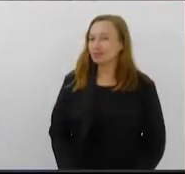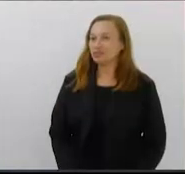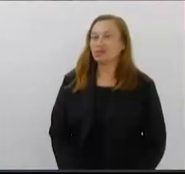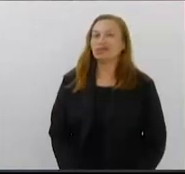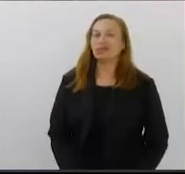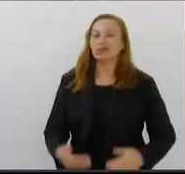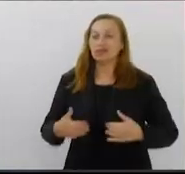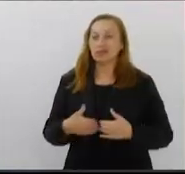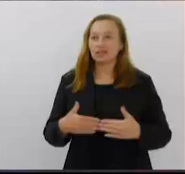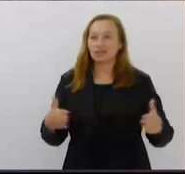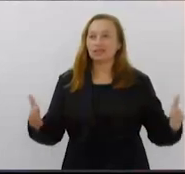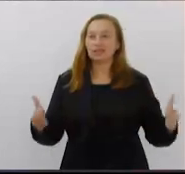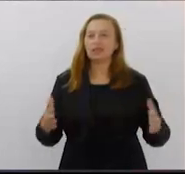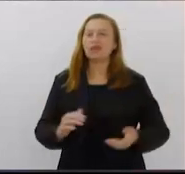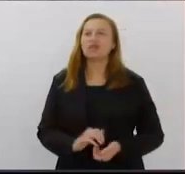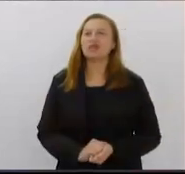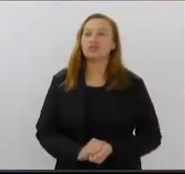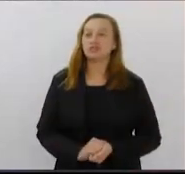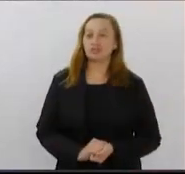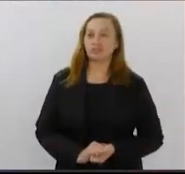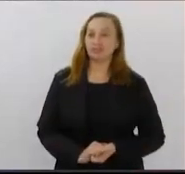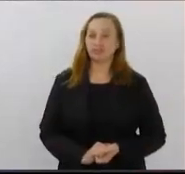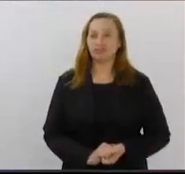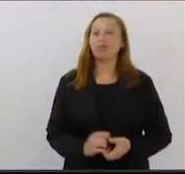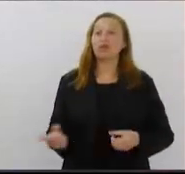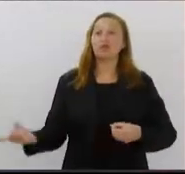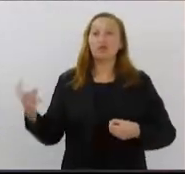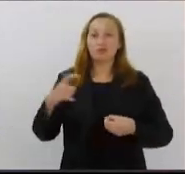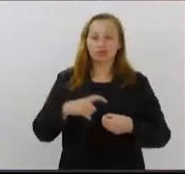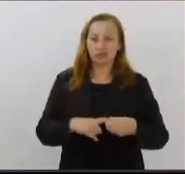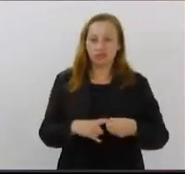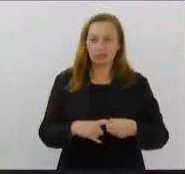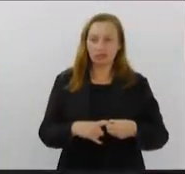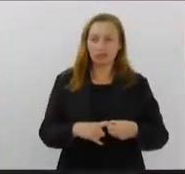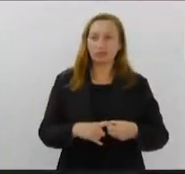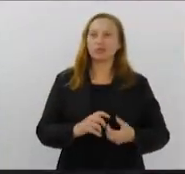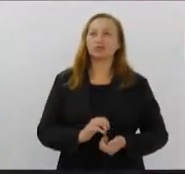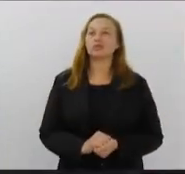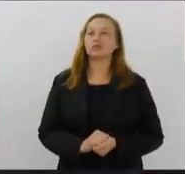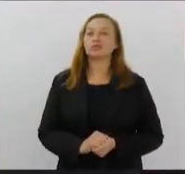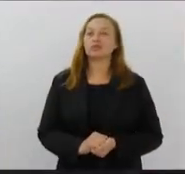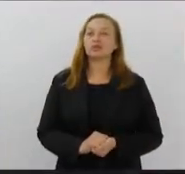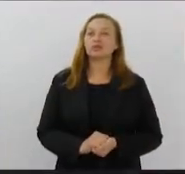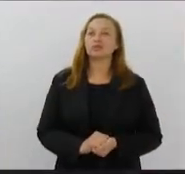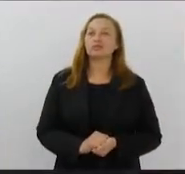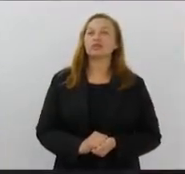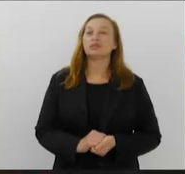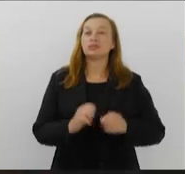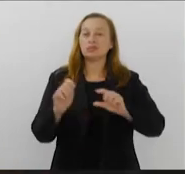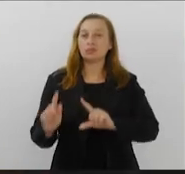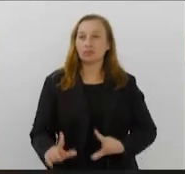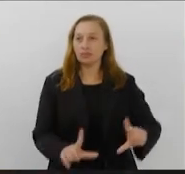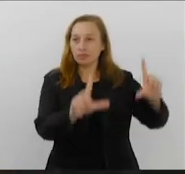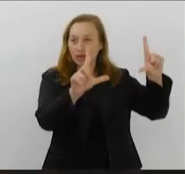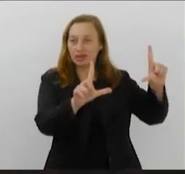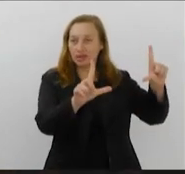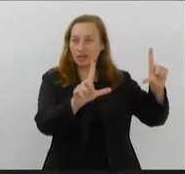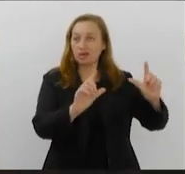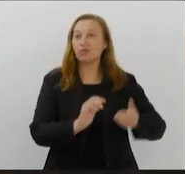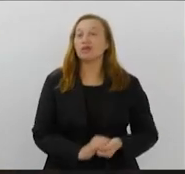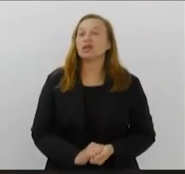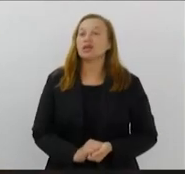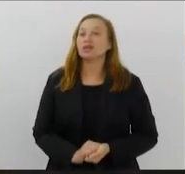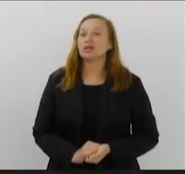Está reaberta a sessão. Retornando nossa programação, no painel 3, falaremos